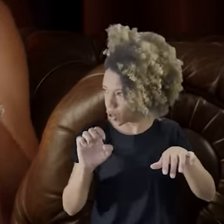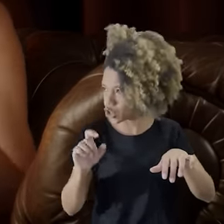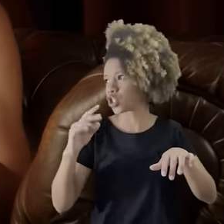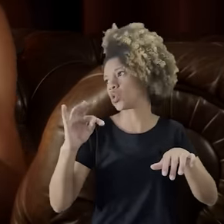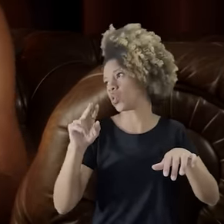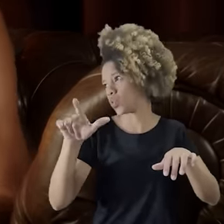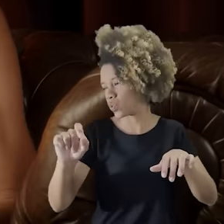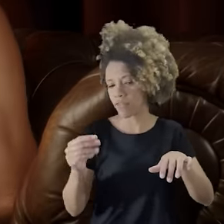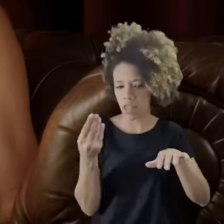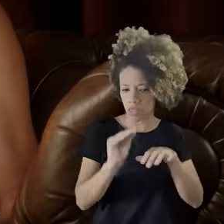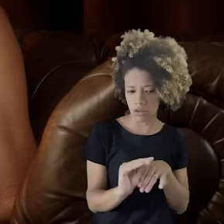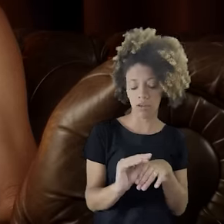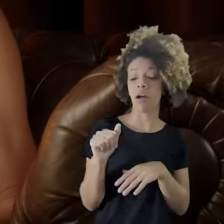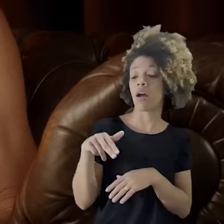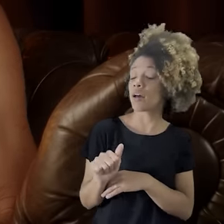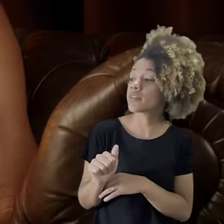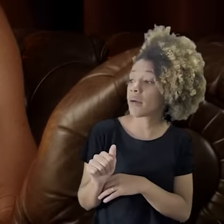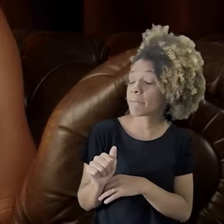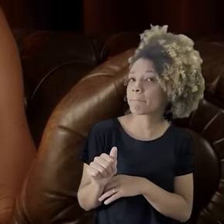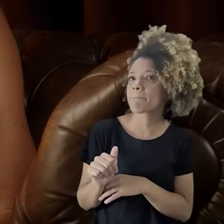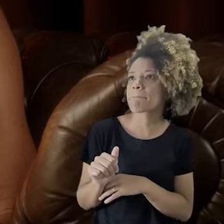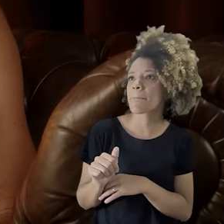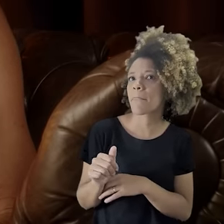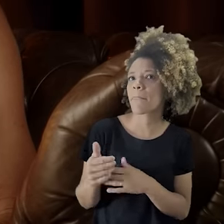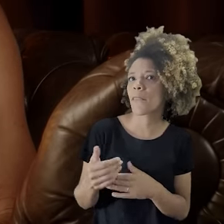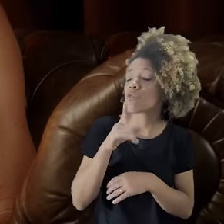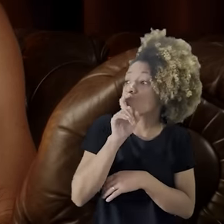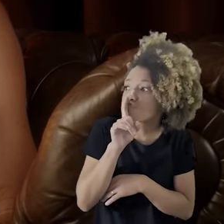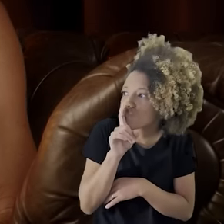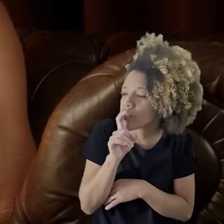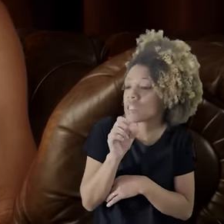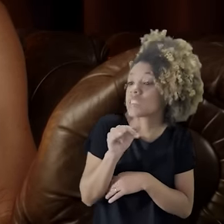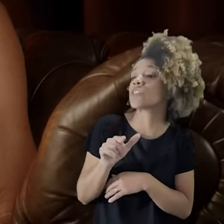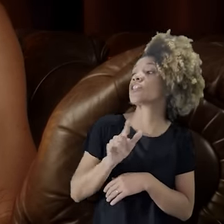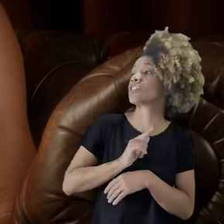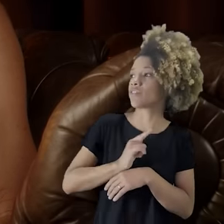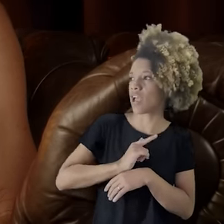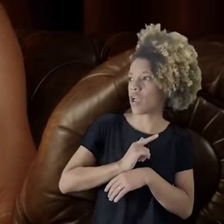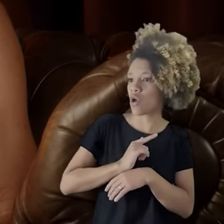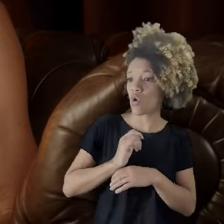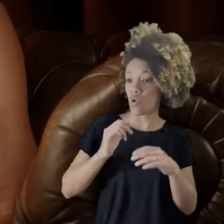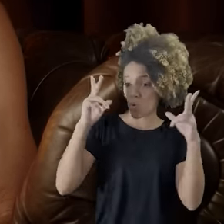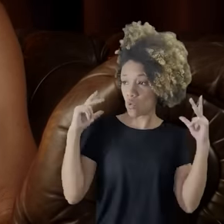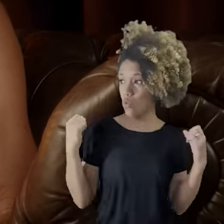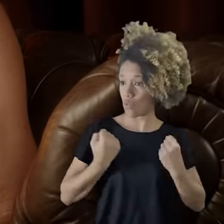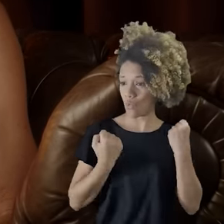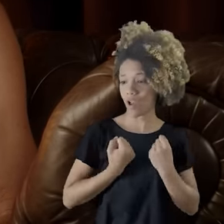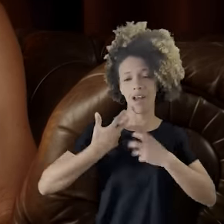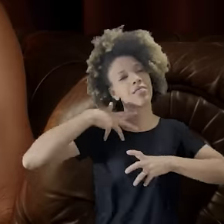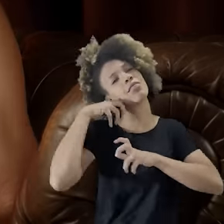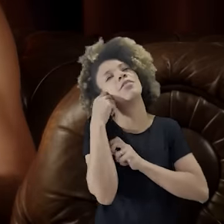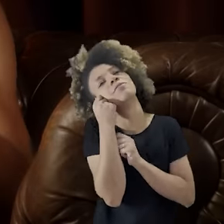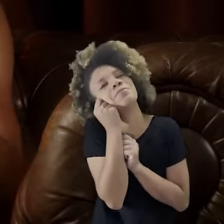vai aparecer um trechinho que ele falou assim Ana é é juro por Deus e se você tiver vindo com o carro eu sou capaz de